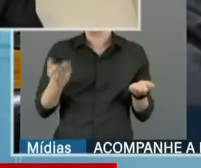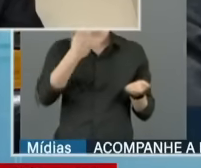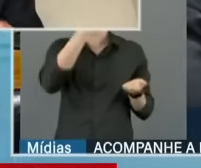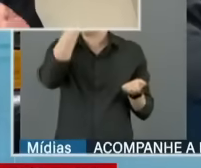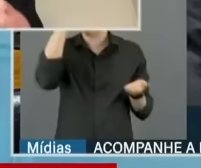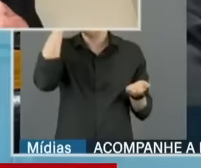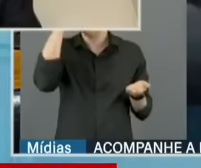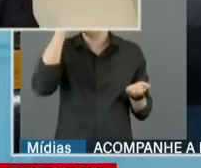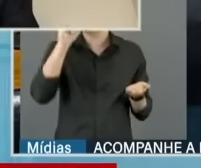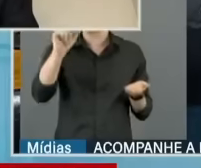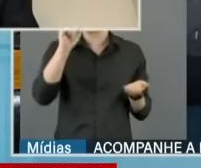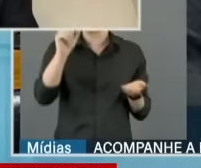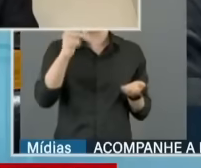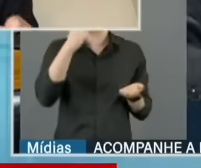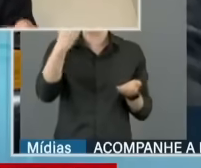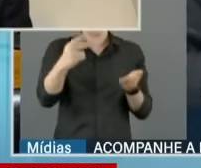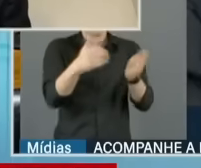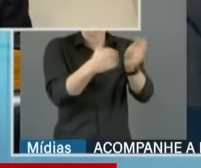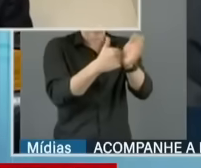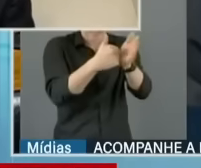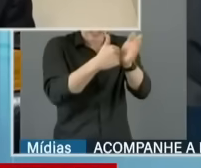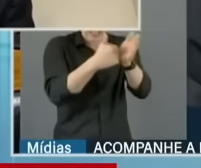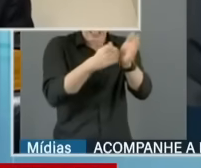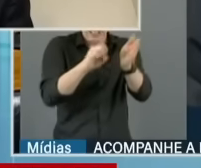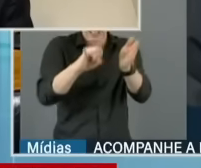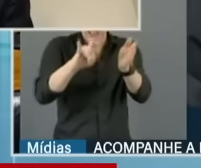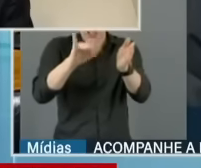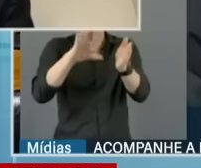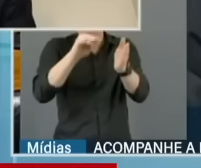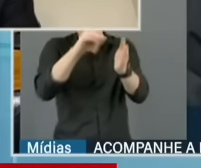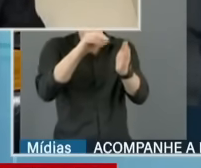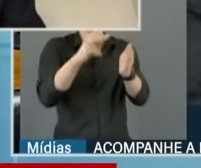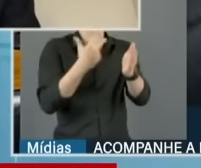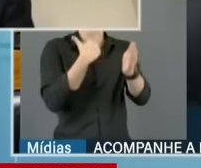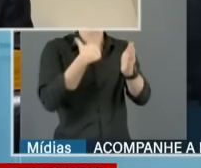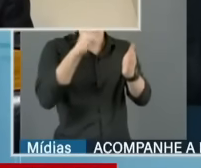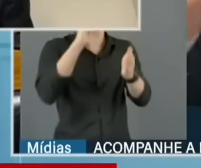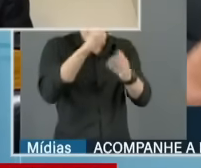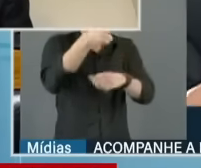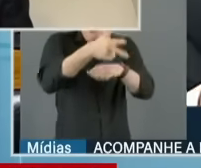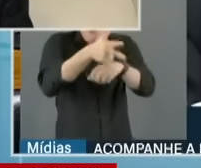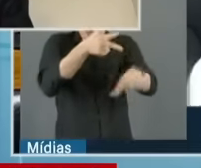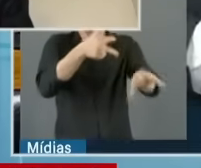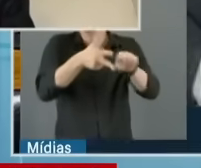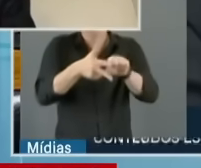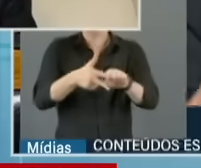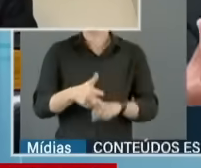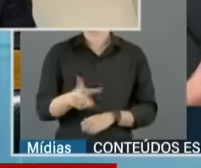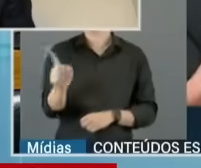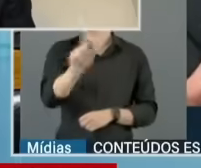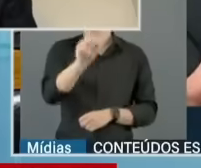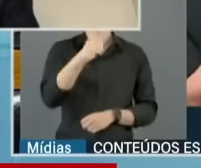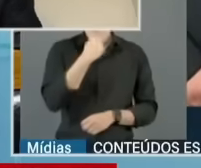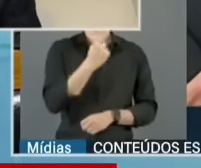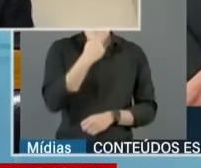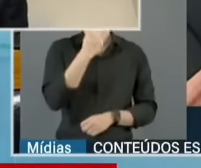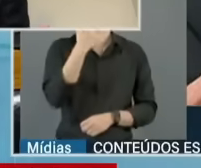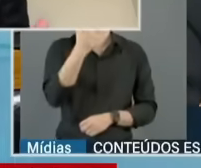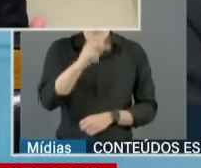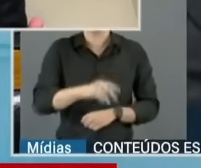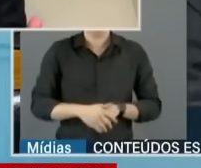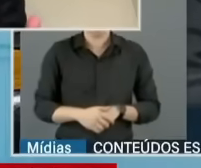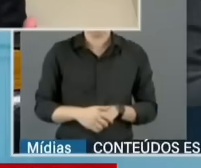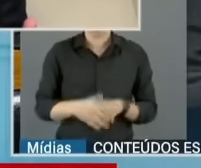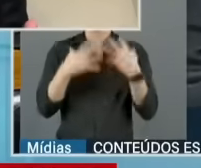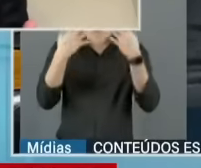manifestações que aconteciam em razão da eleição de Lula e, de repente, diante desse risco, ele simplesmente se omite e não protege o Palácio